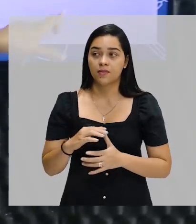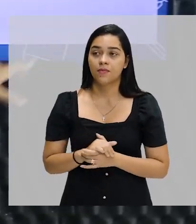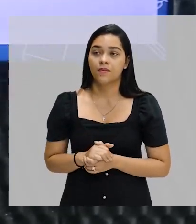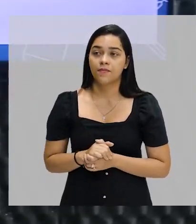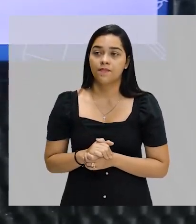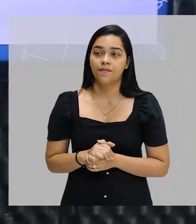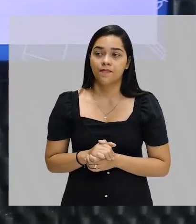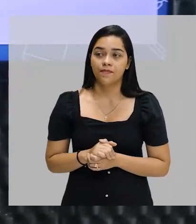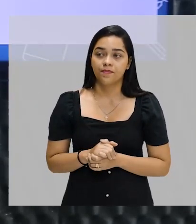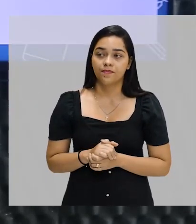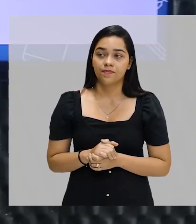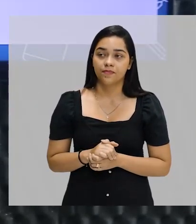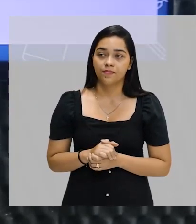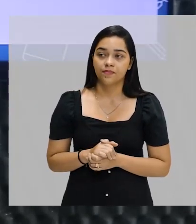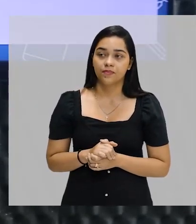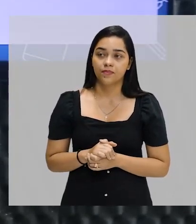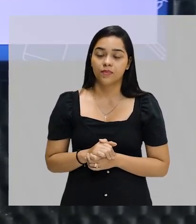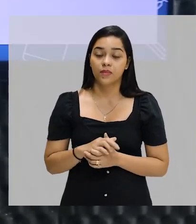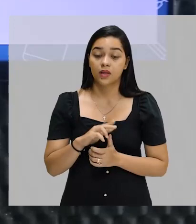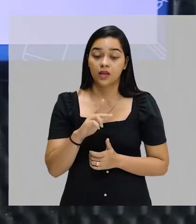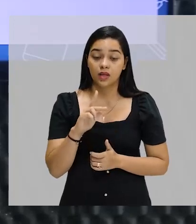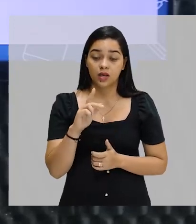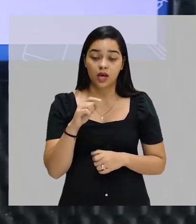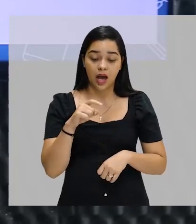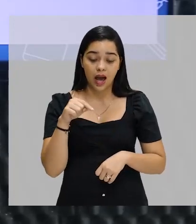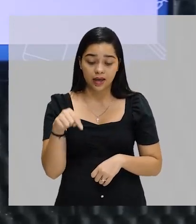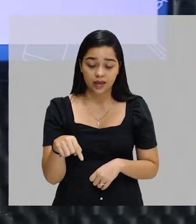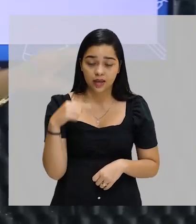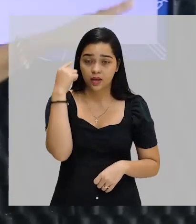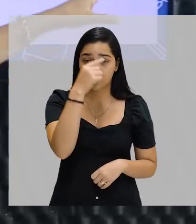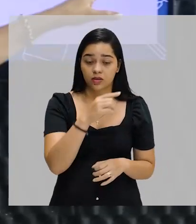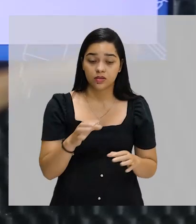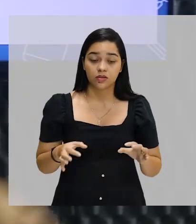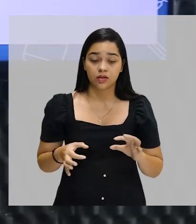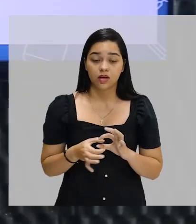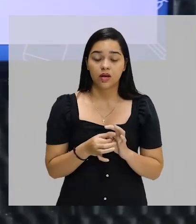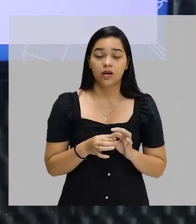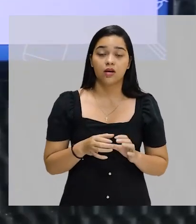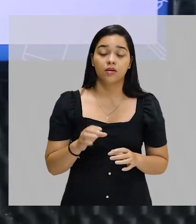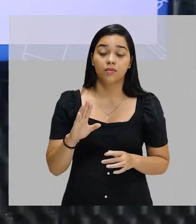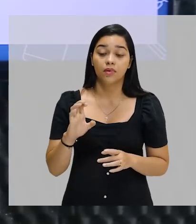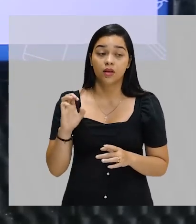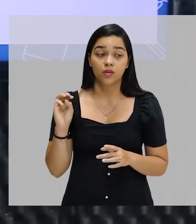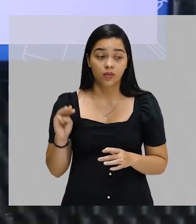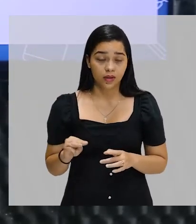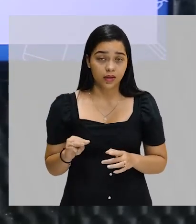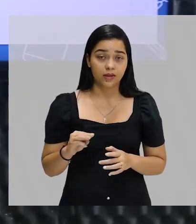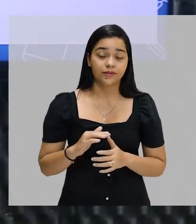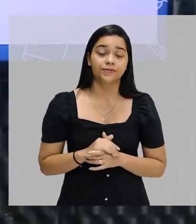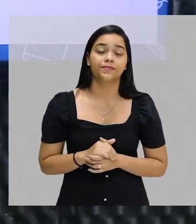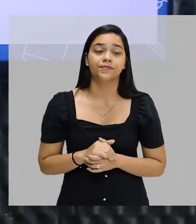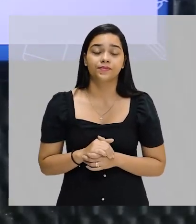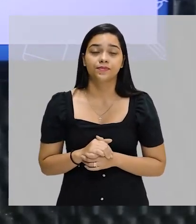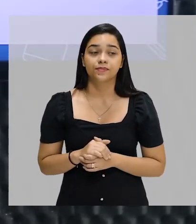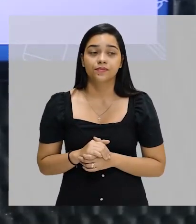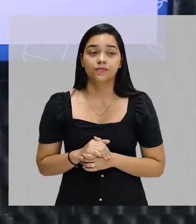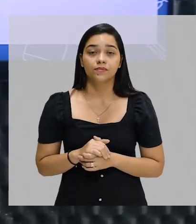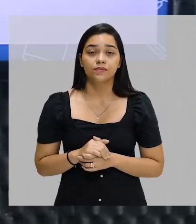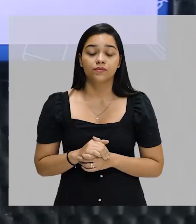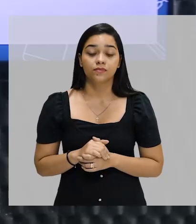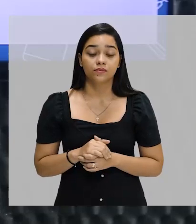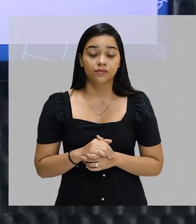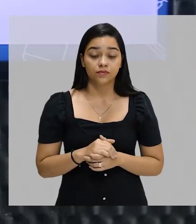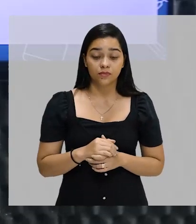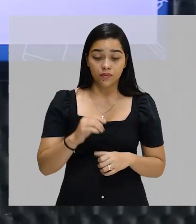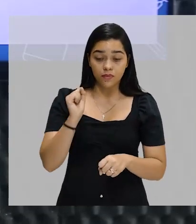Aqui e hora são ligadas pela preposição em. Tá bom?